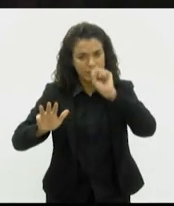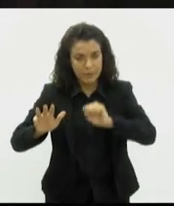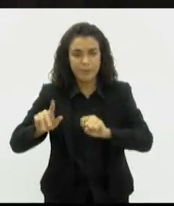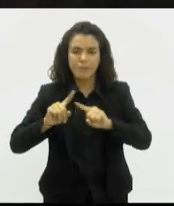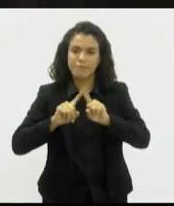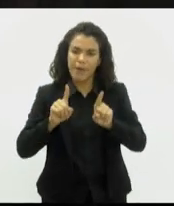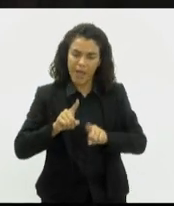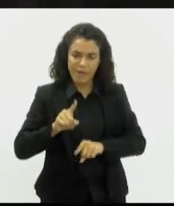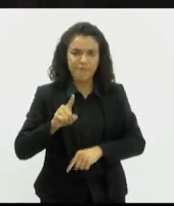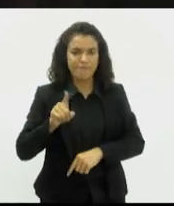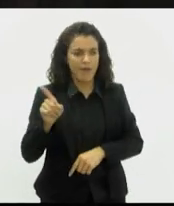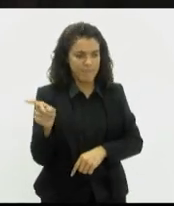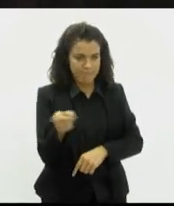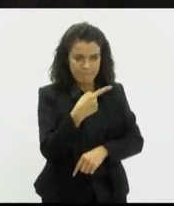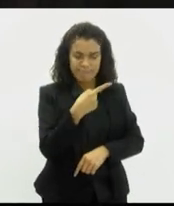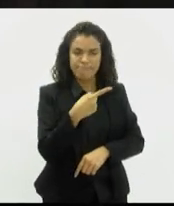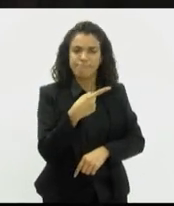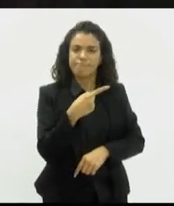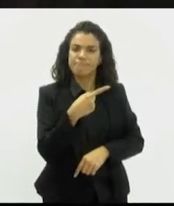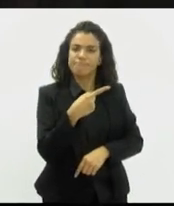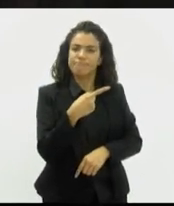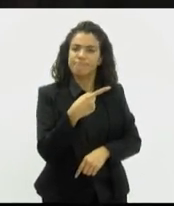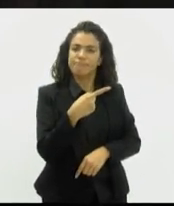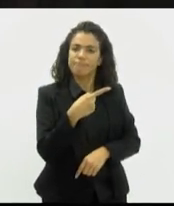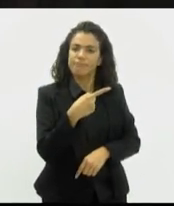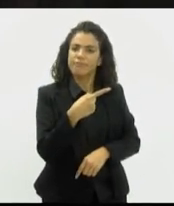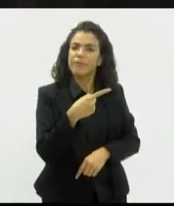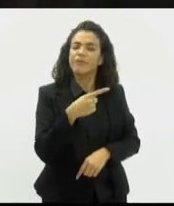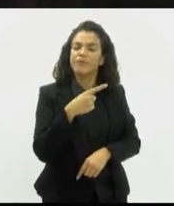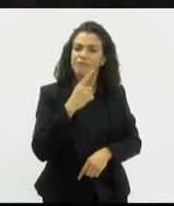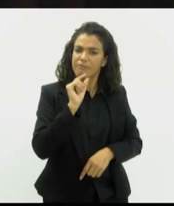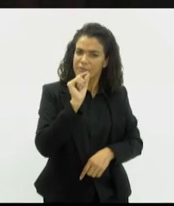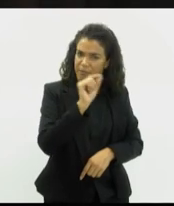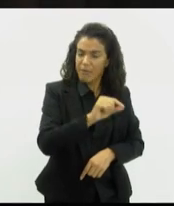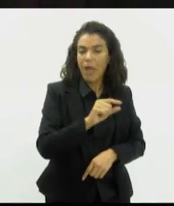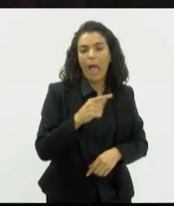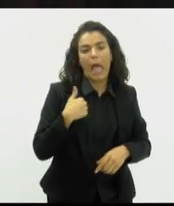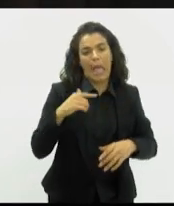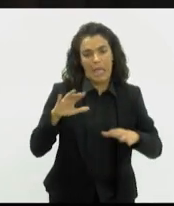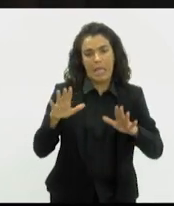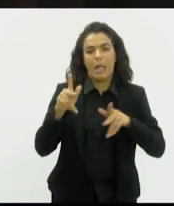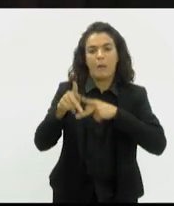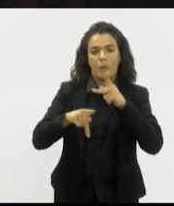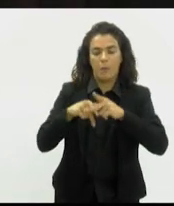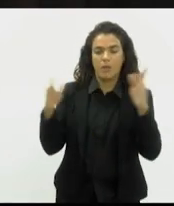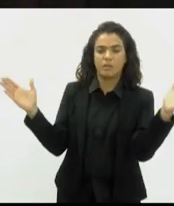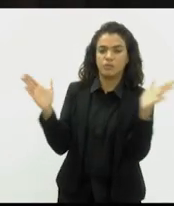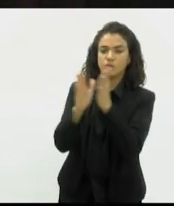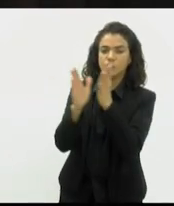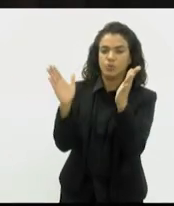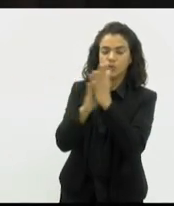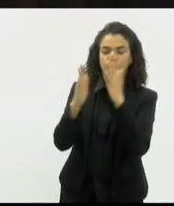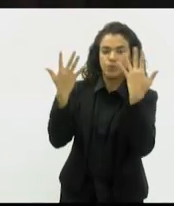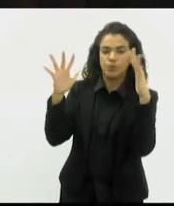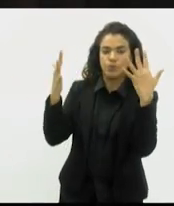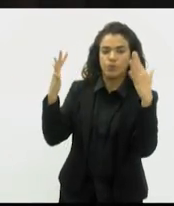que responder segundo as penas da lei, e ele seria aplaudido pelo povo brasileiro. Mas